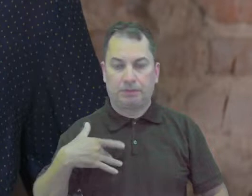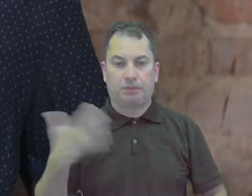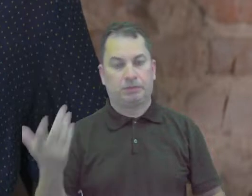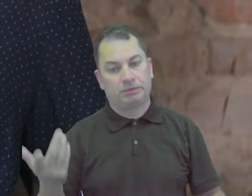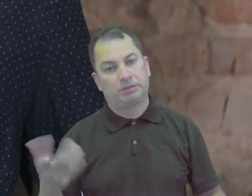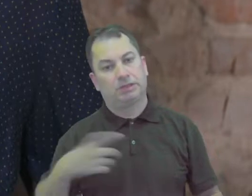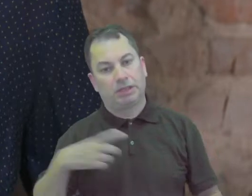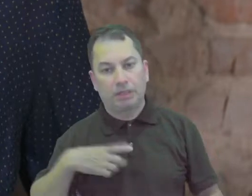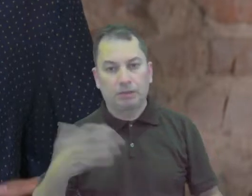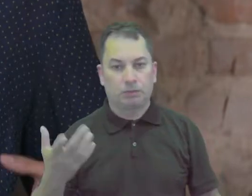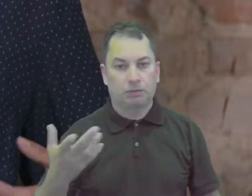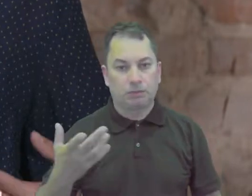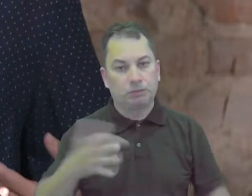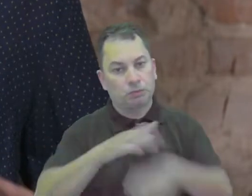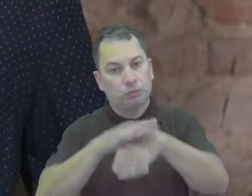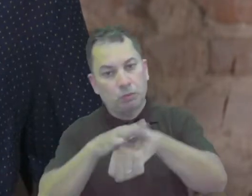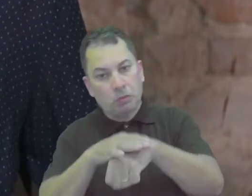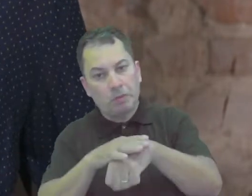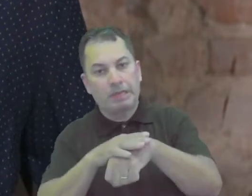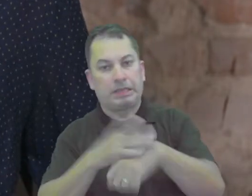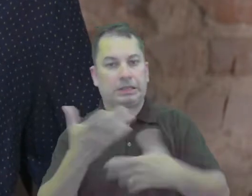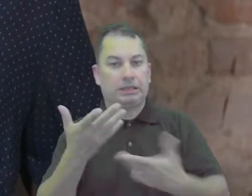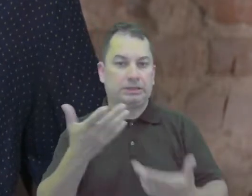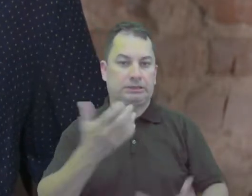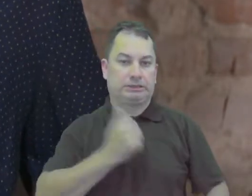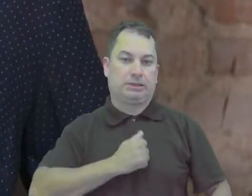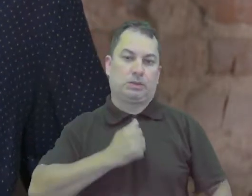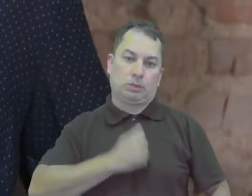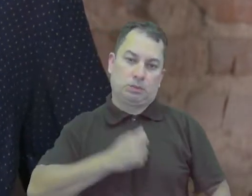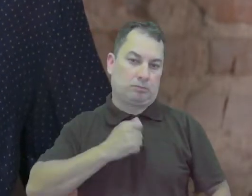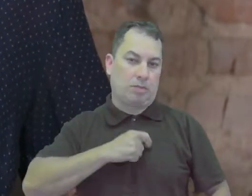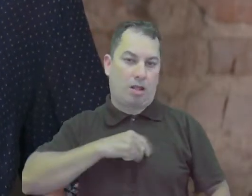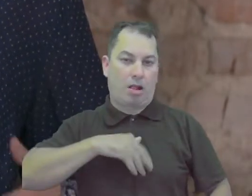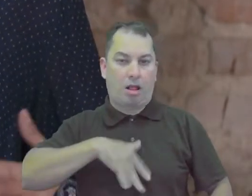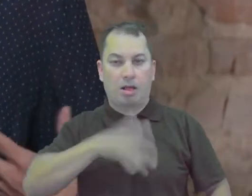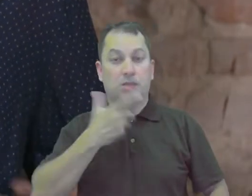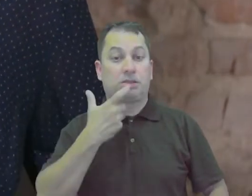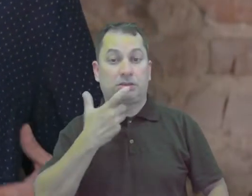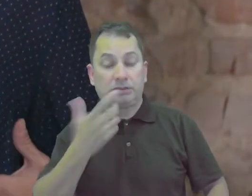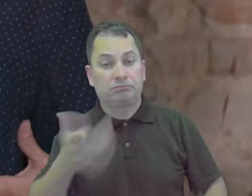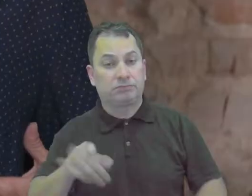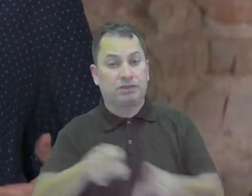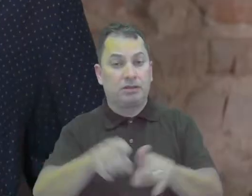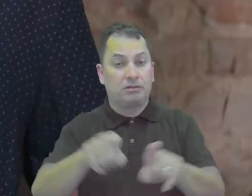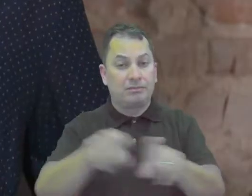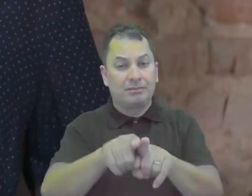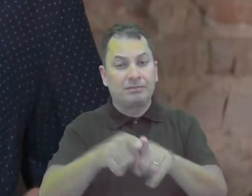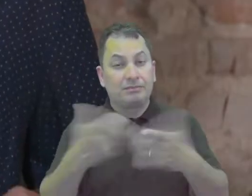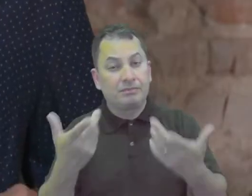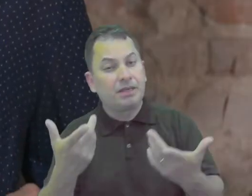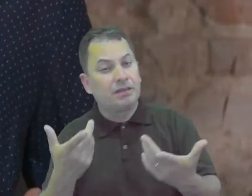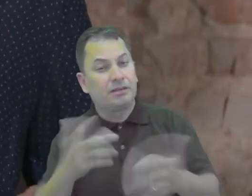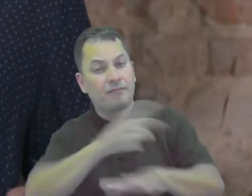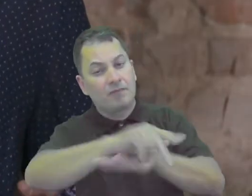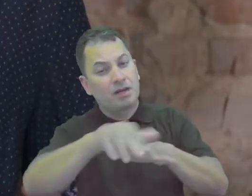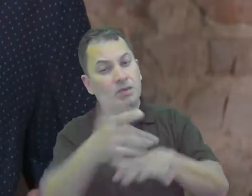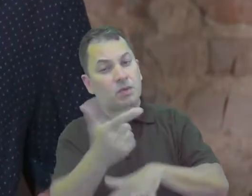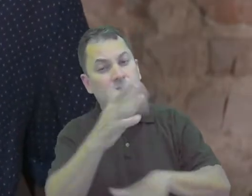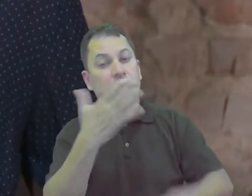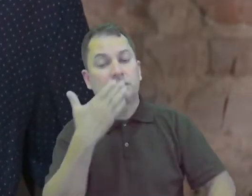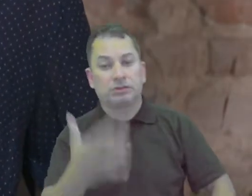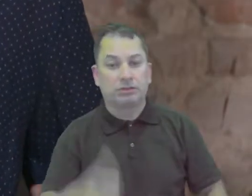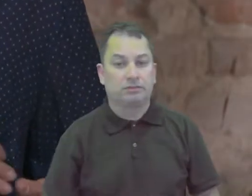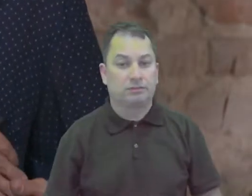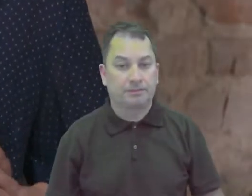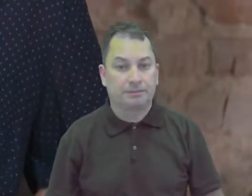de diarreias, a gente pode ter muitas fraturas, né, por conta de movimentos rápidos, né, ou